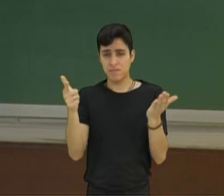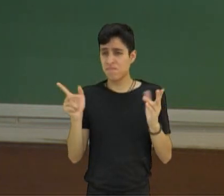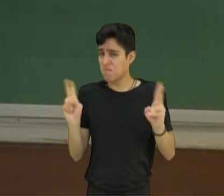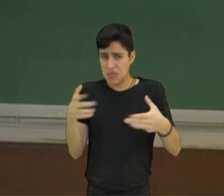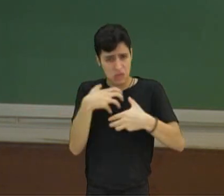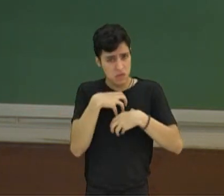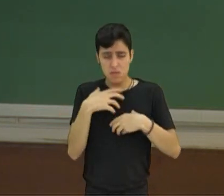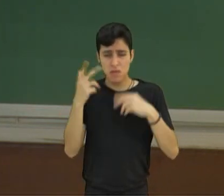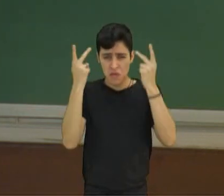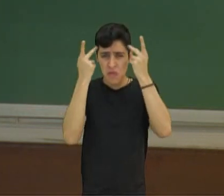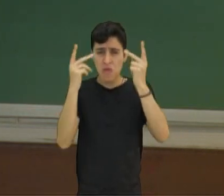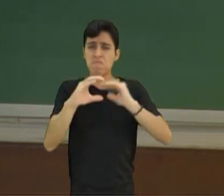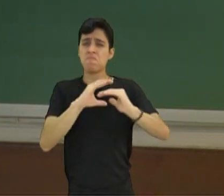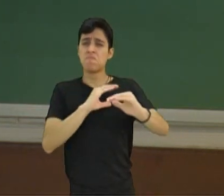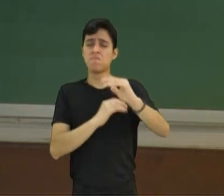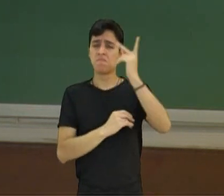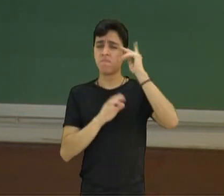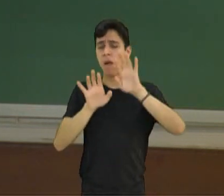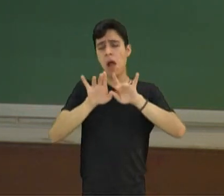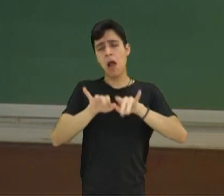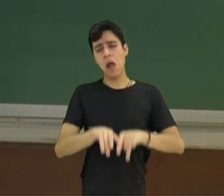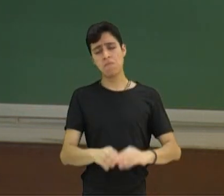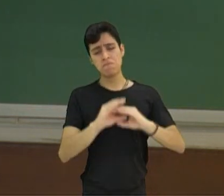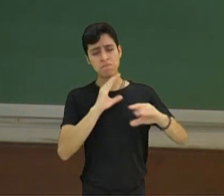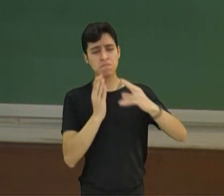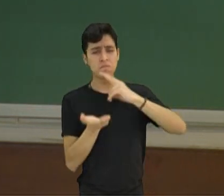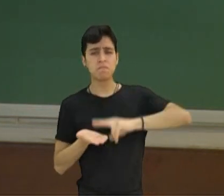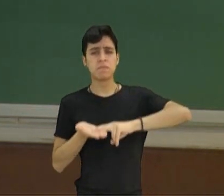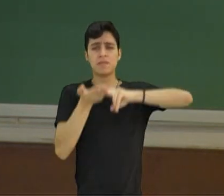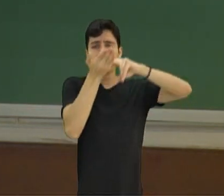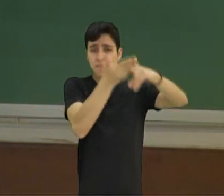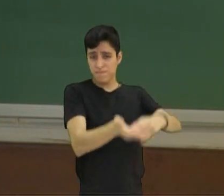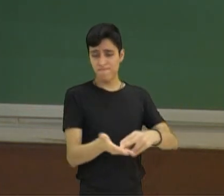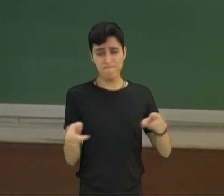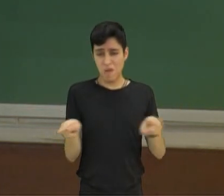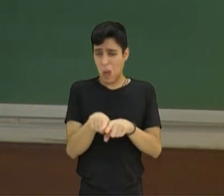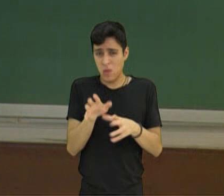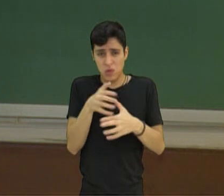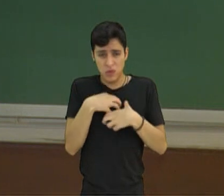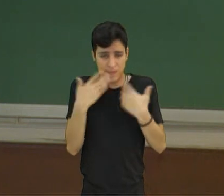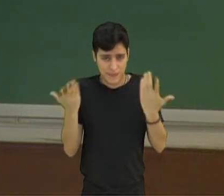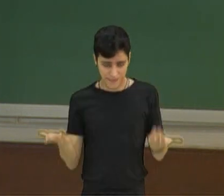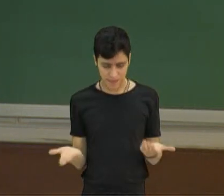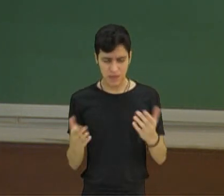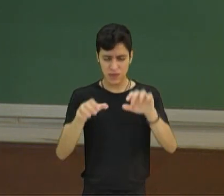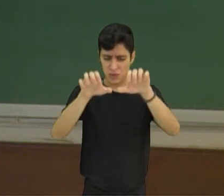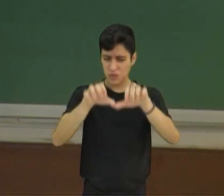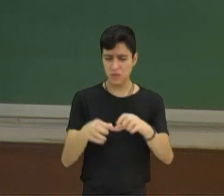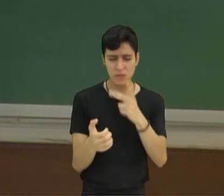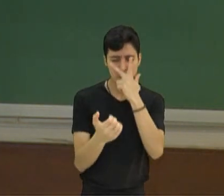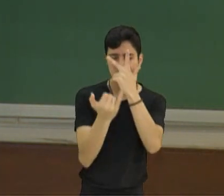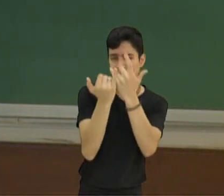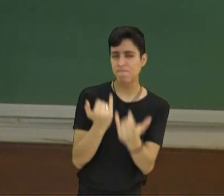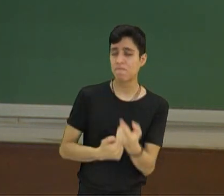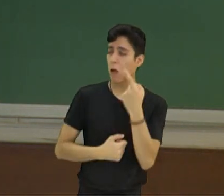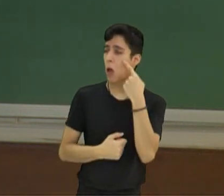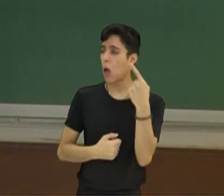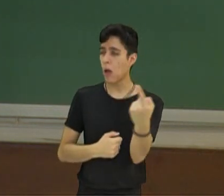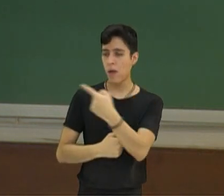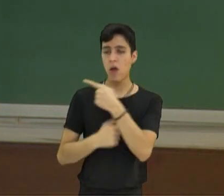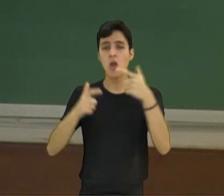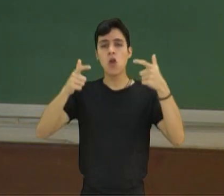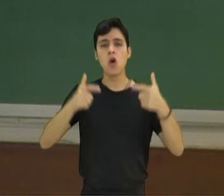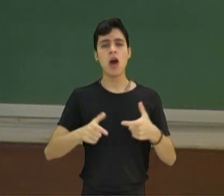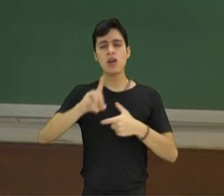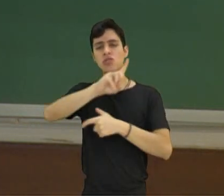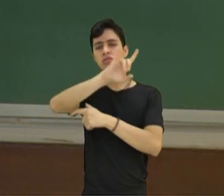uma carta para uma pessoa, utilizando uma carta pessoal. A estrutura é bem semelhante. Nós temos aqui local e